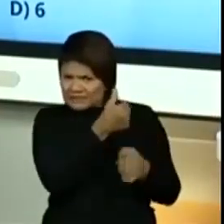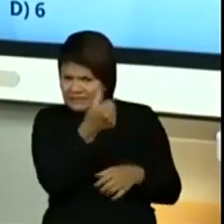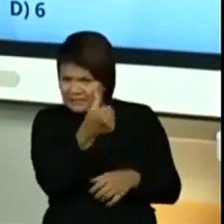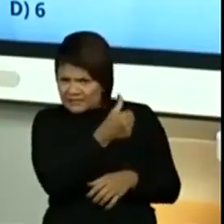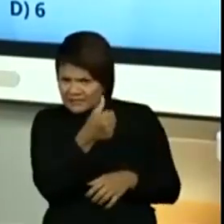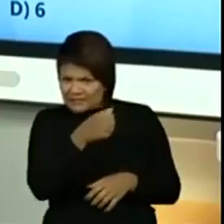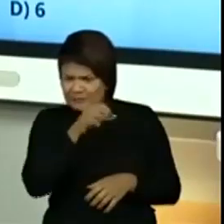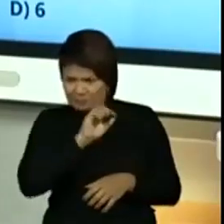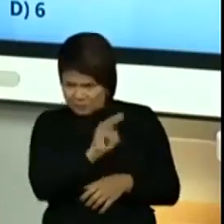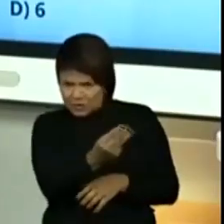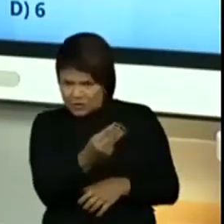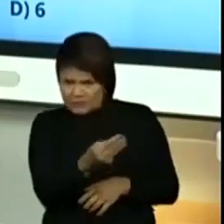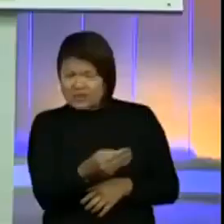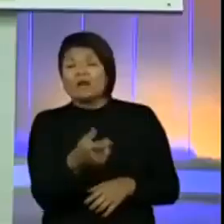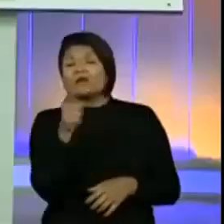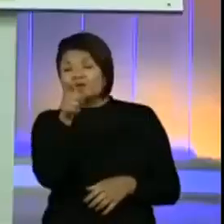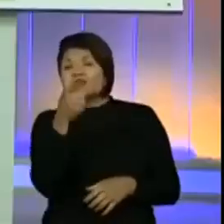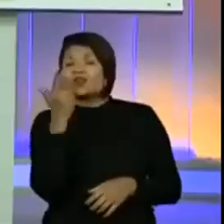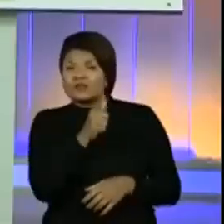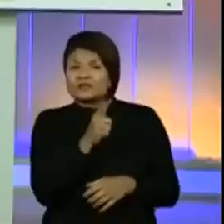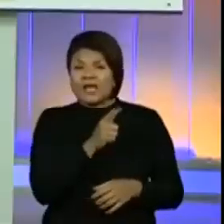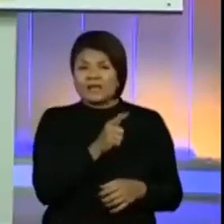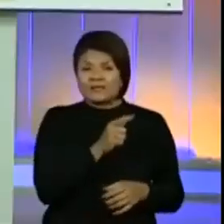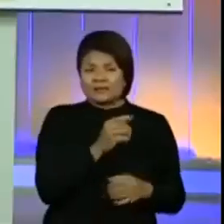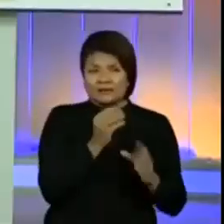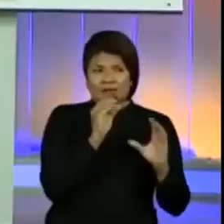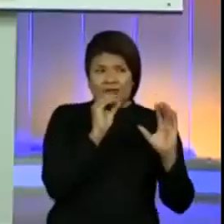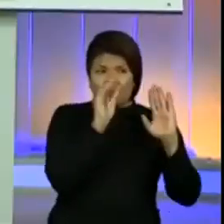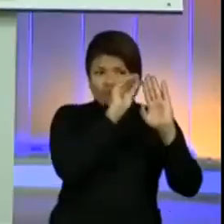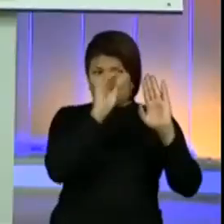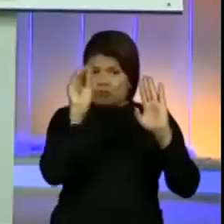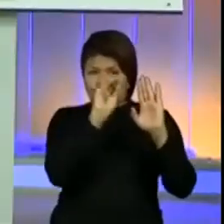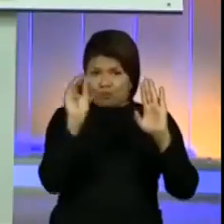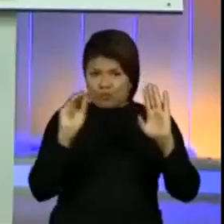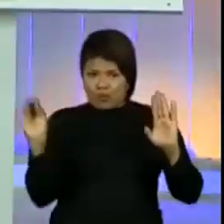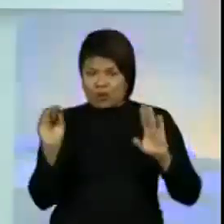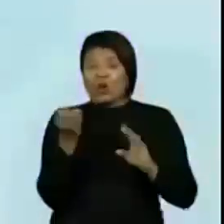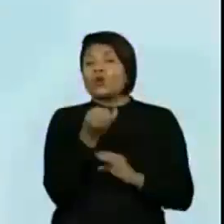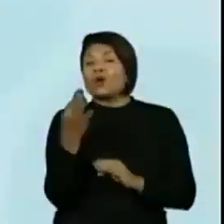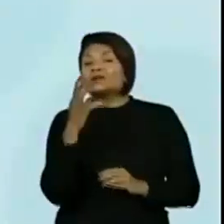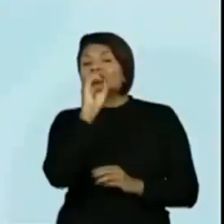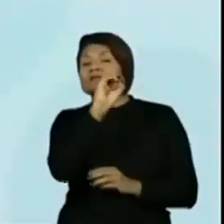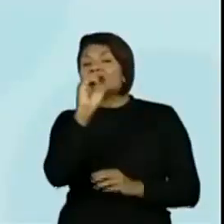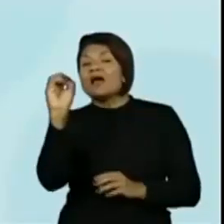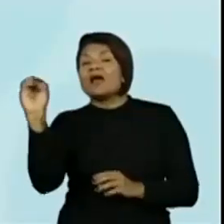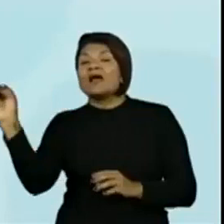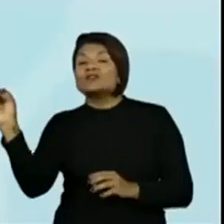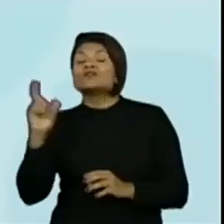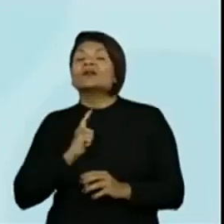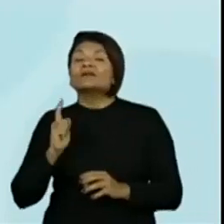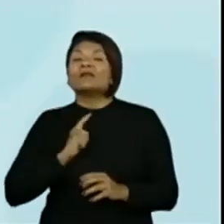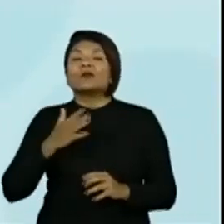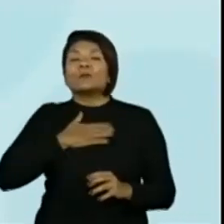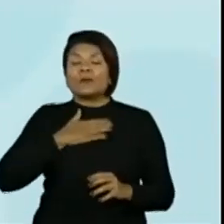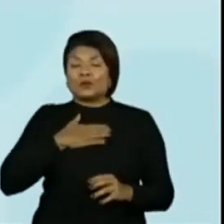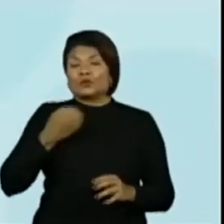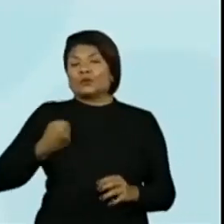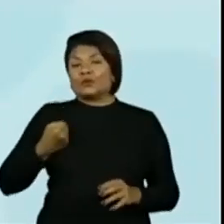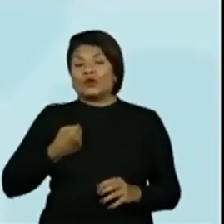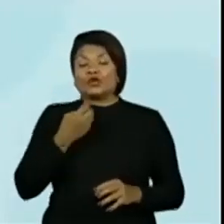66 milhões, consegue dizer aqui, quantos zeros vai ter o meu